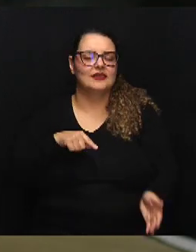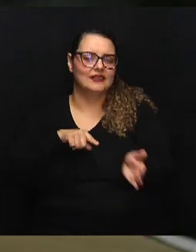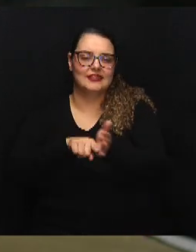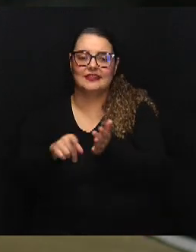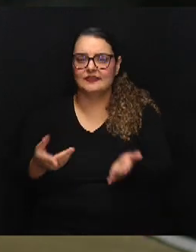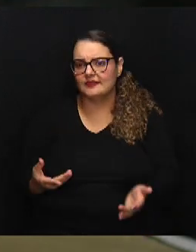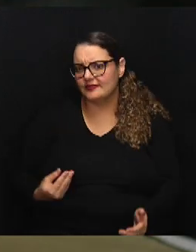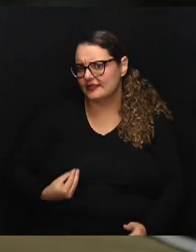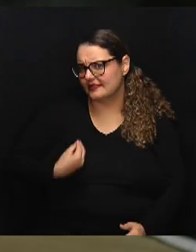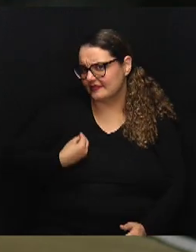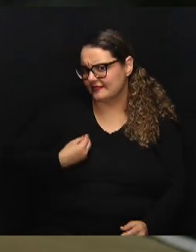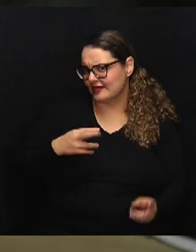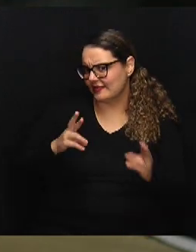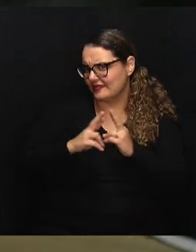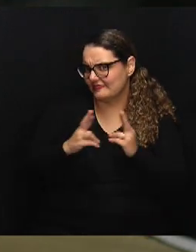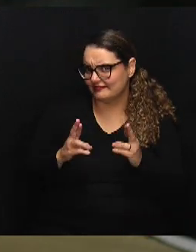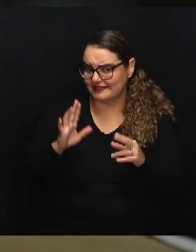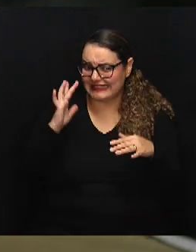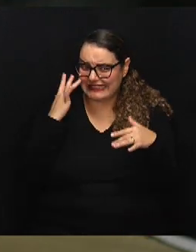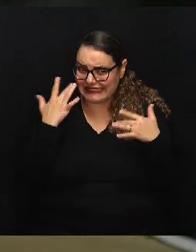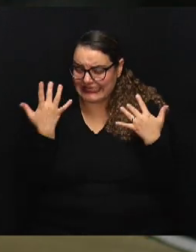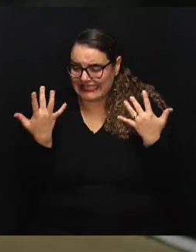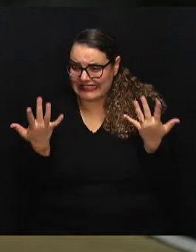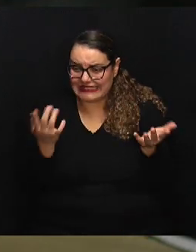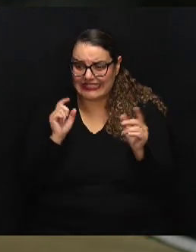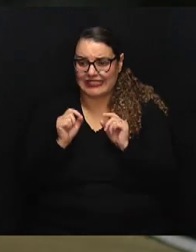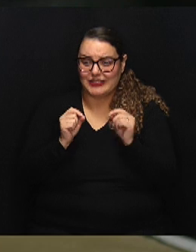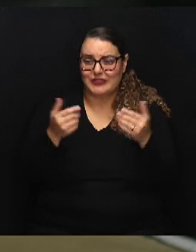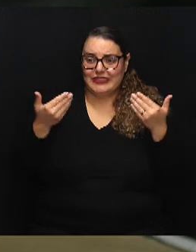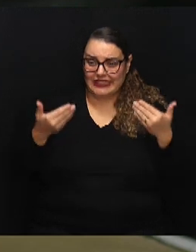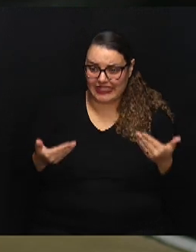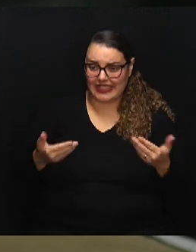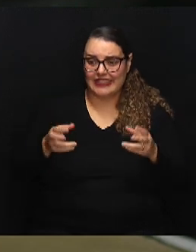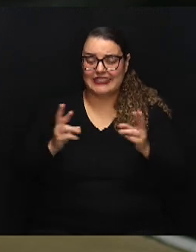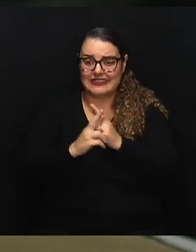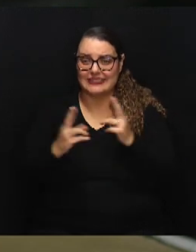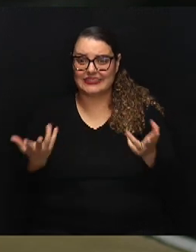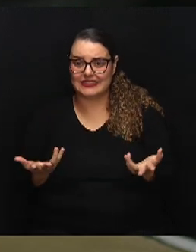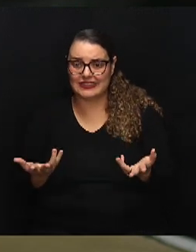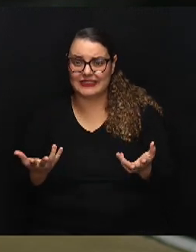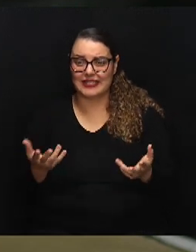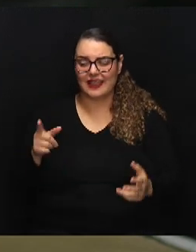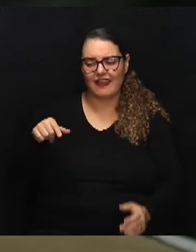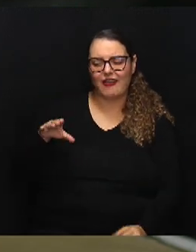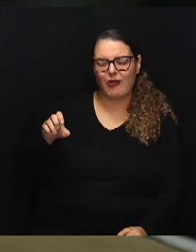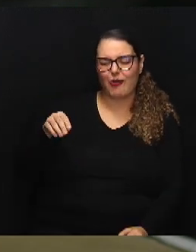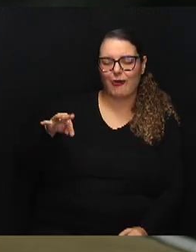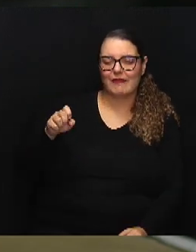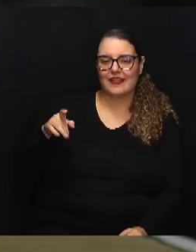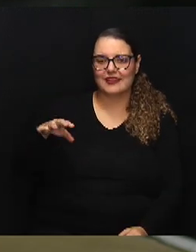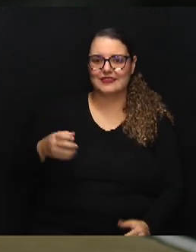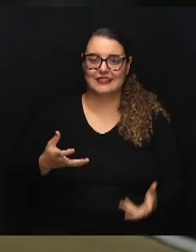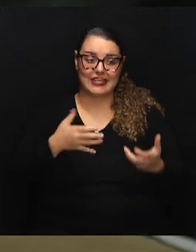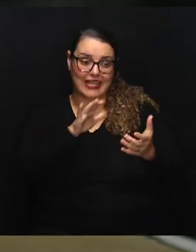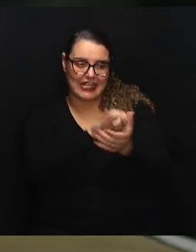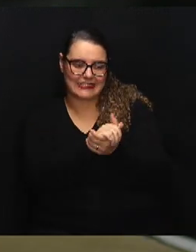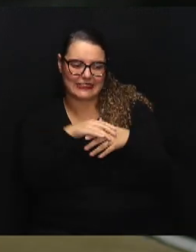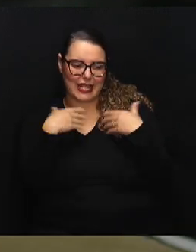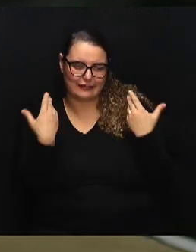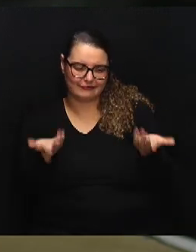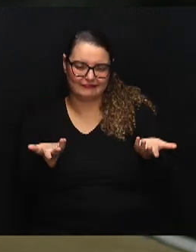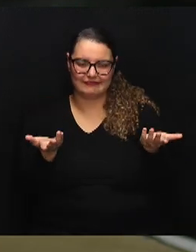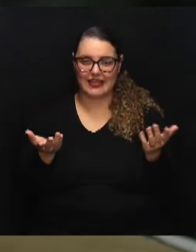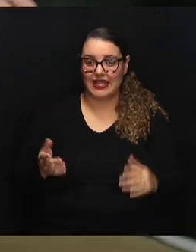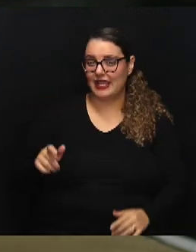está vivendo um relacionamento que você nem sabe o que você é nessa relação, é um contatinho, tá querendo casar, mas aí